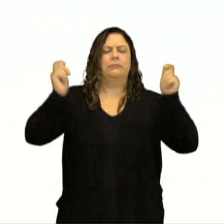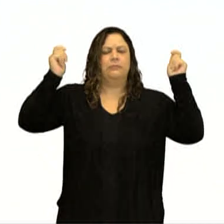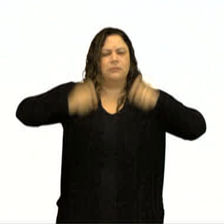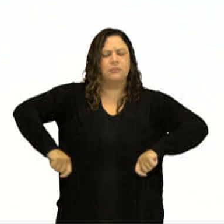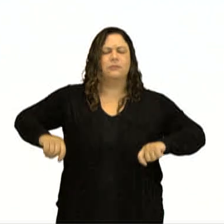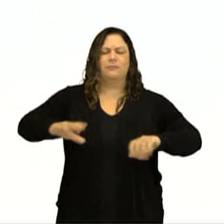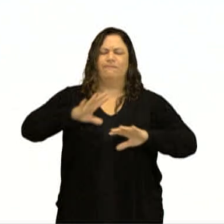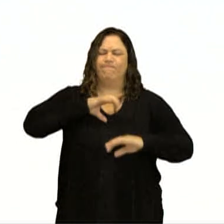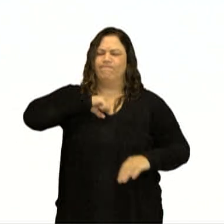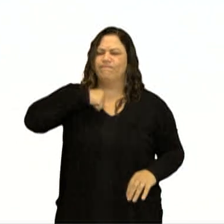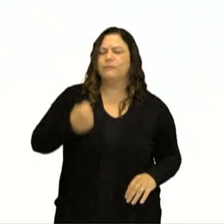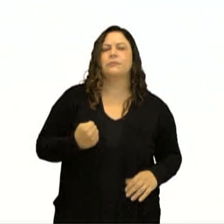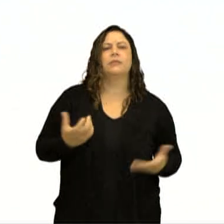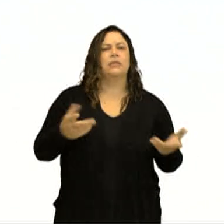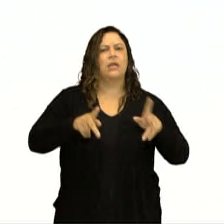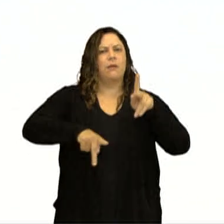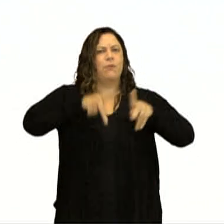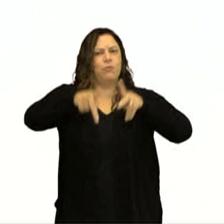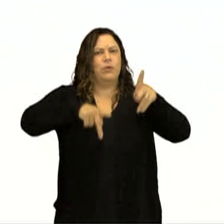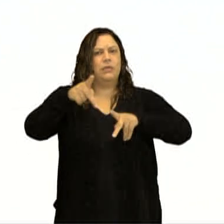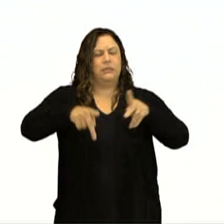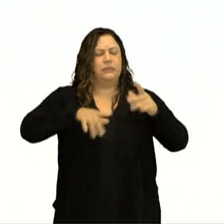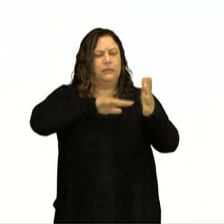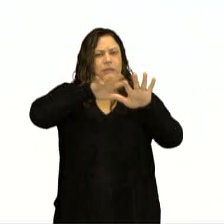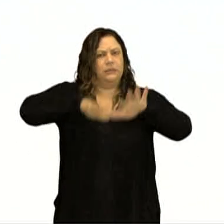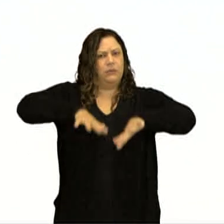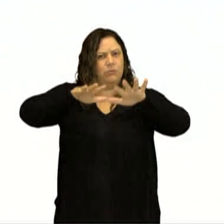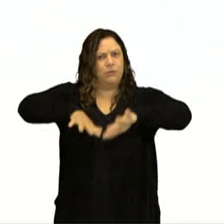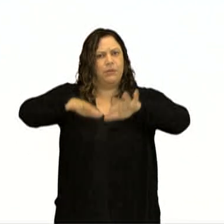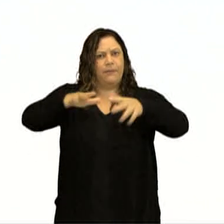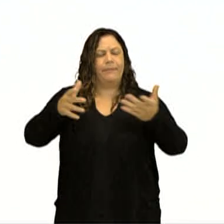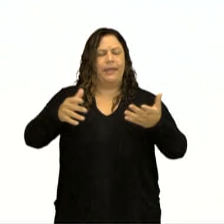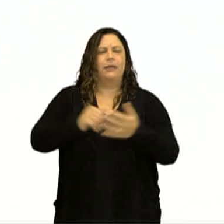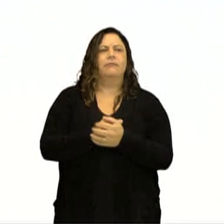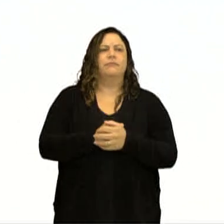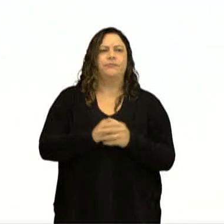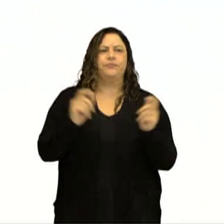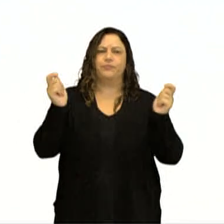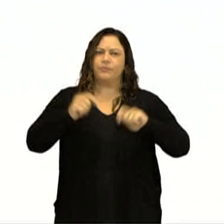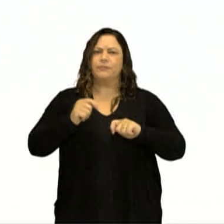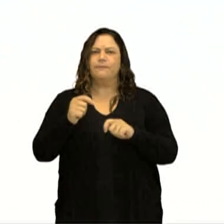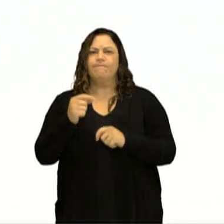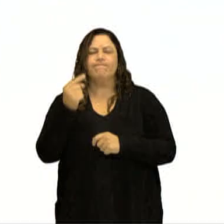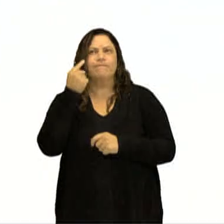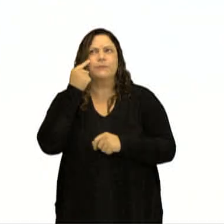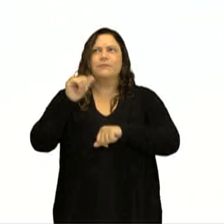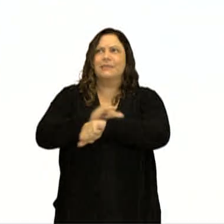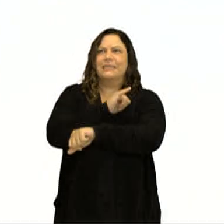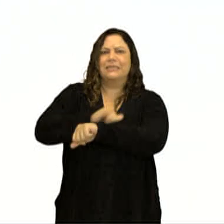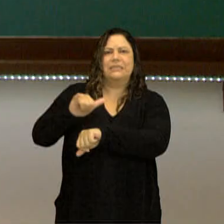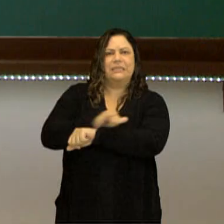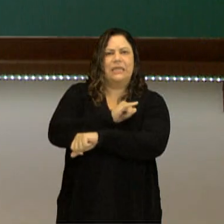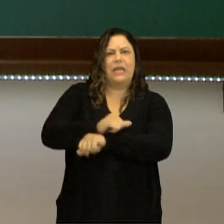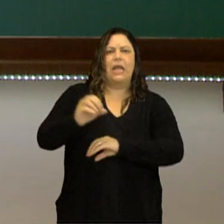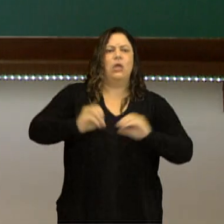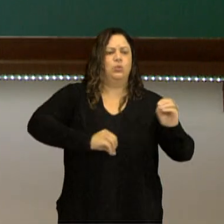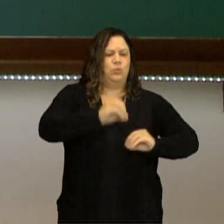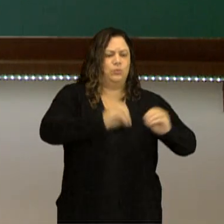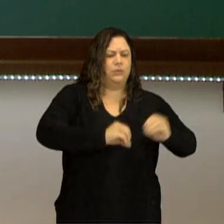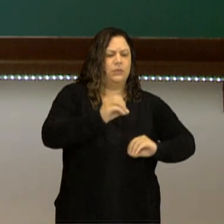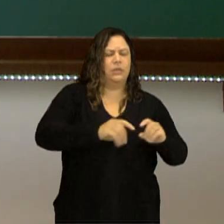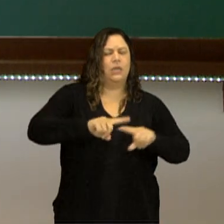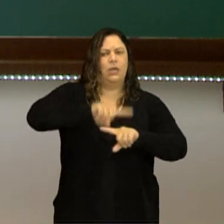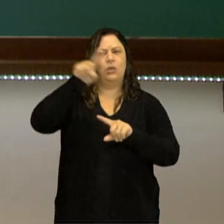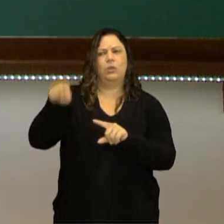da população na Rússia, eles vão então acabar tomando vários meios, tanto de operários como de